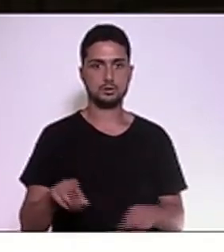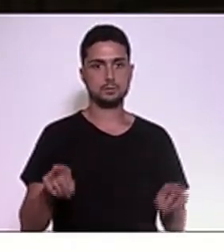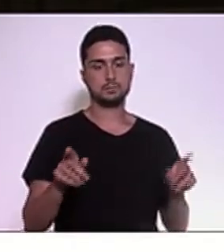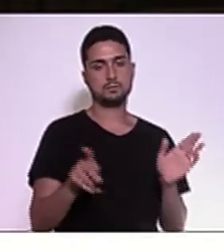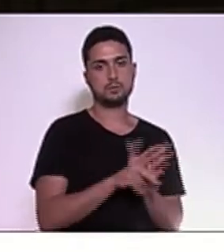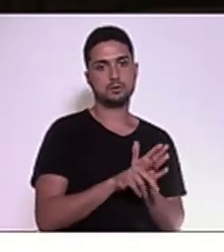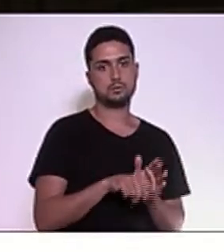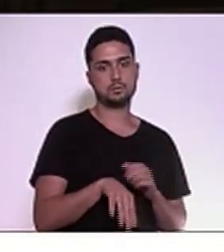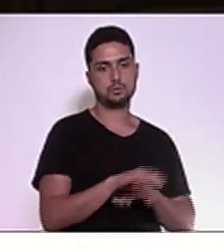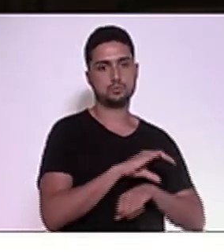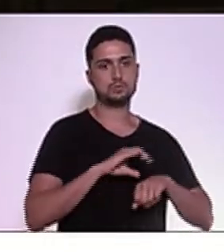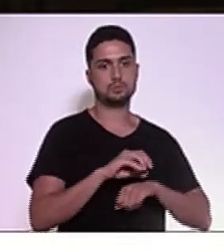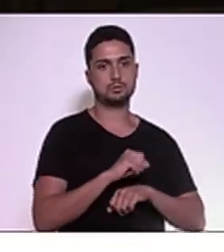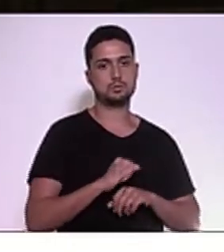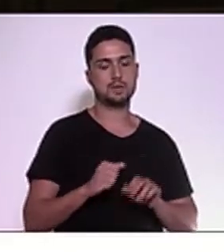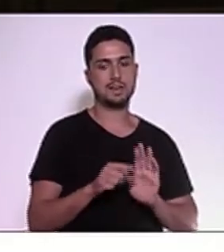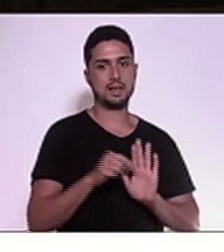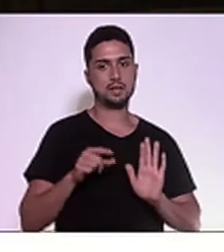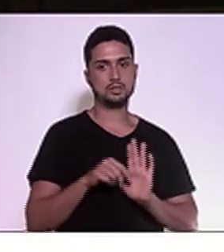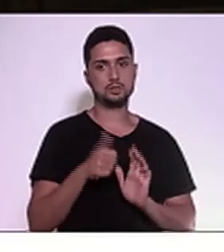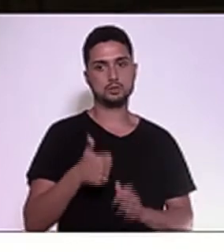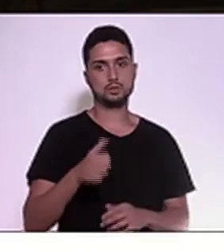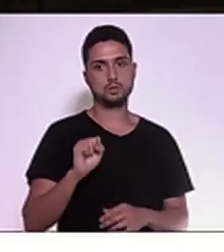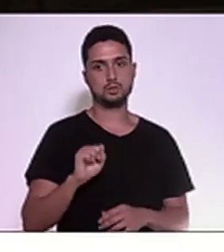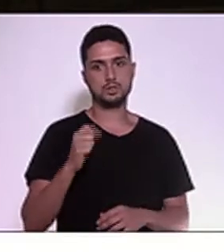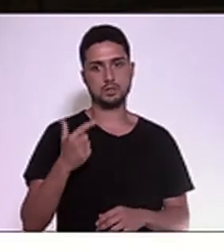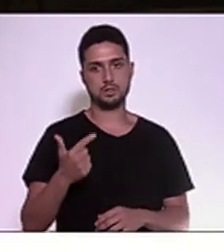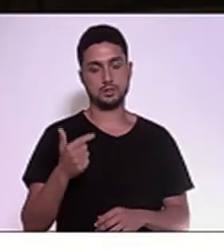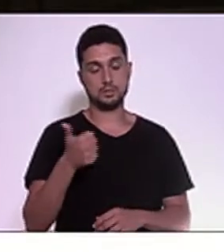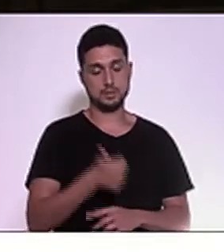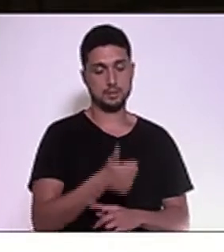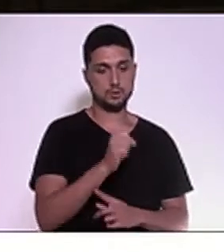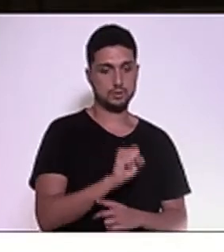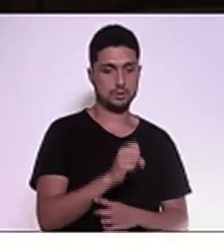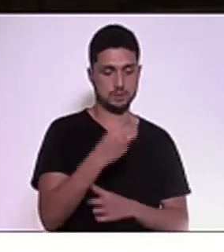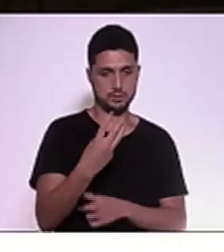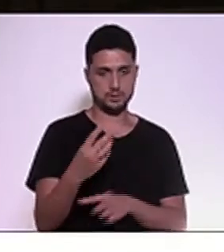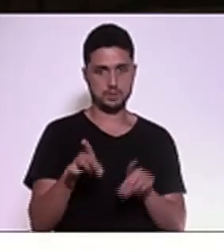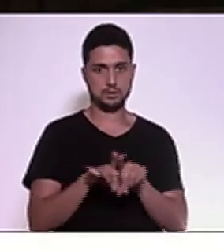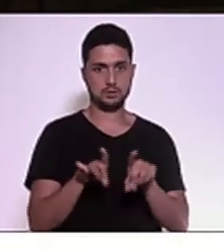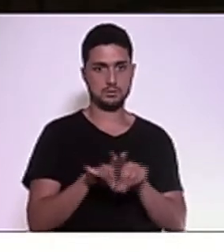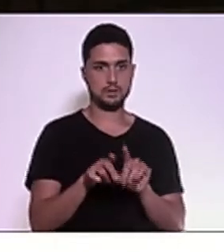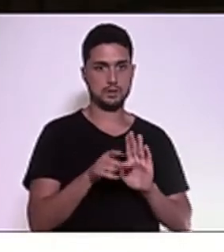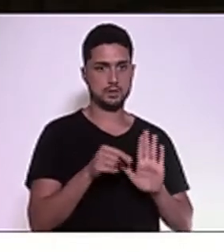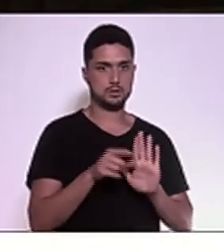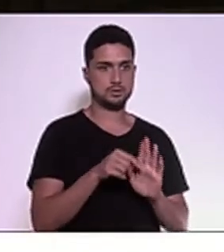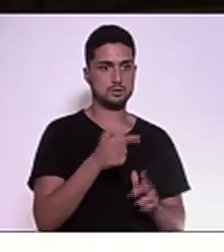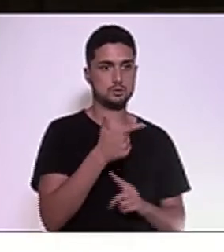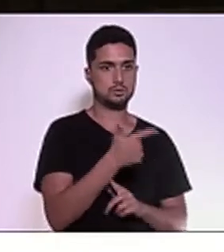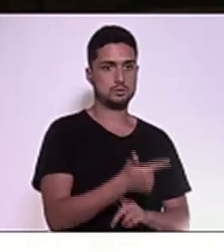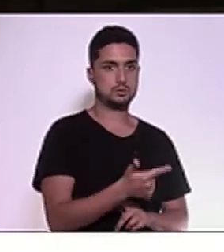no artigo 183 e no artigo